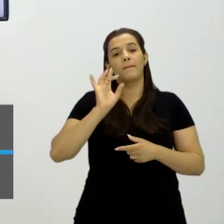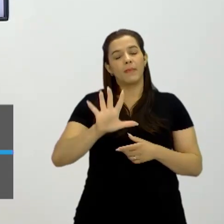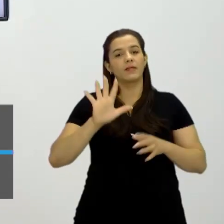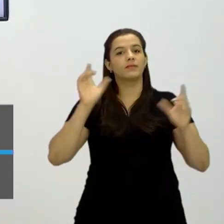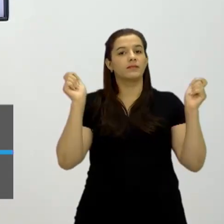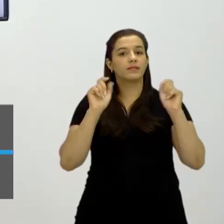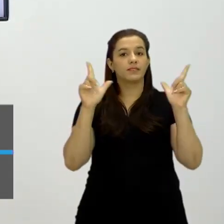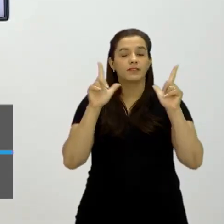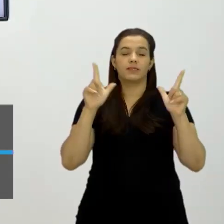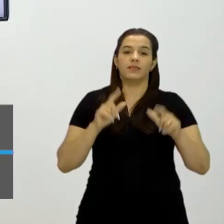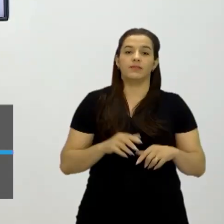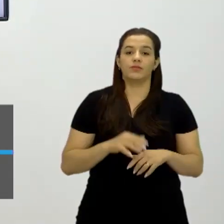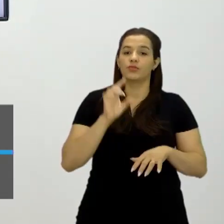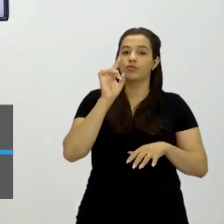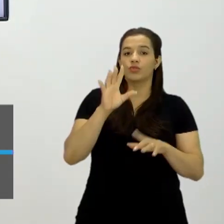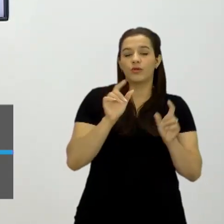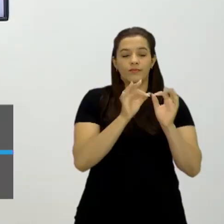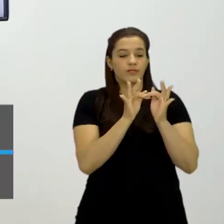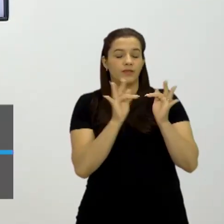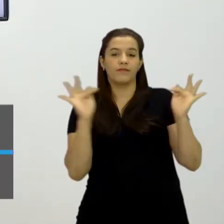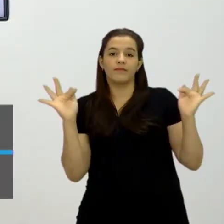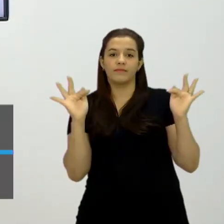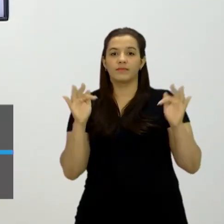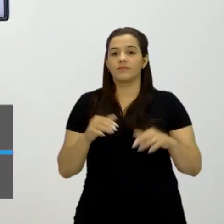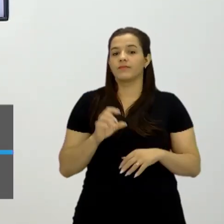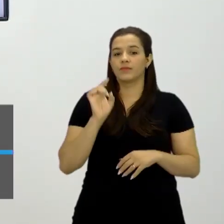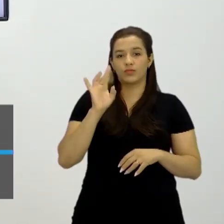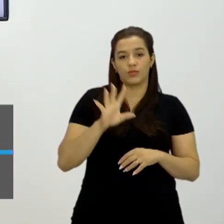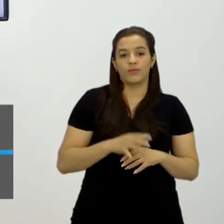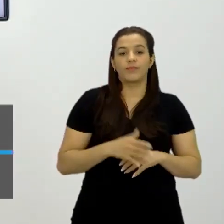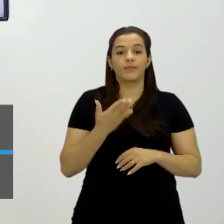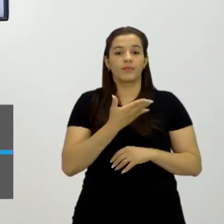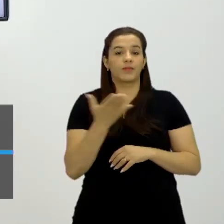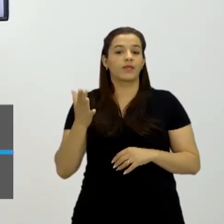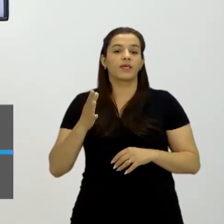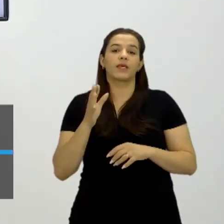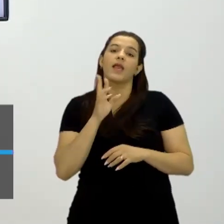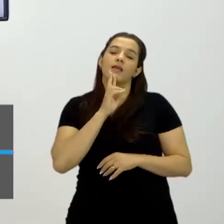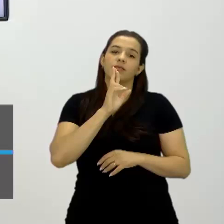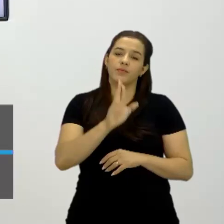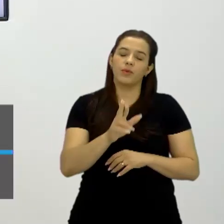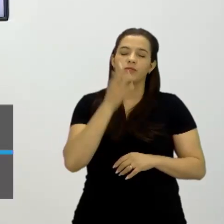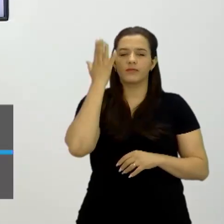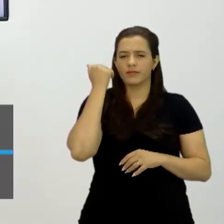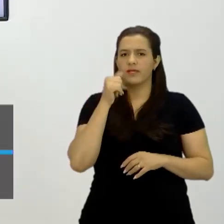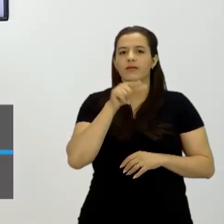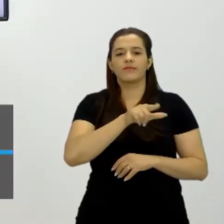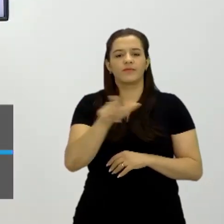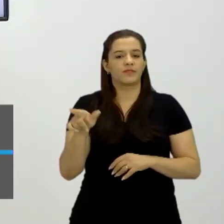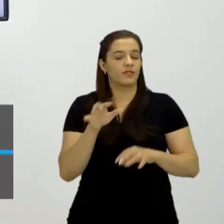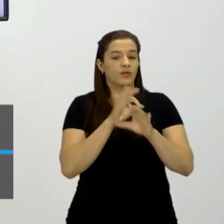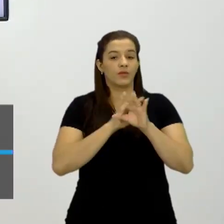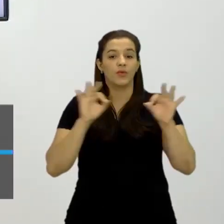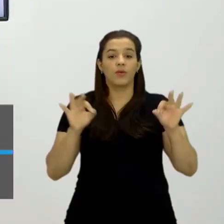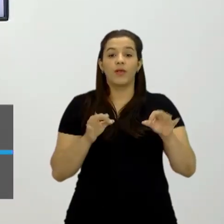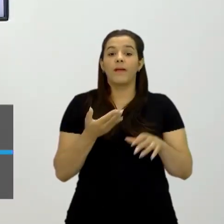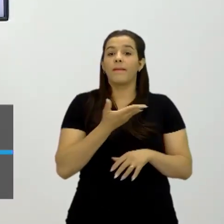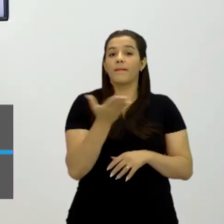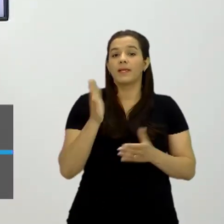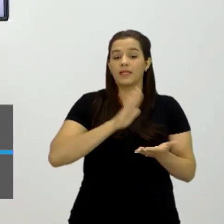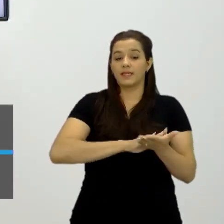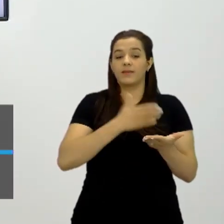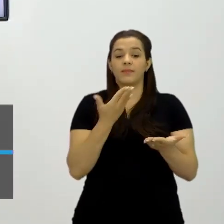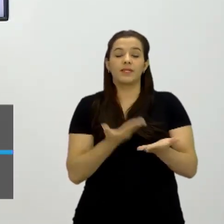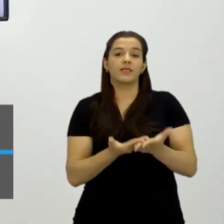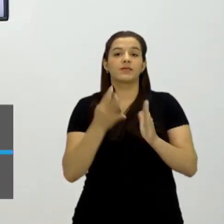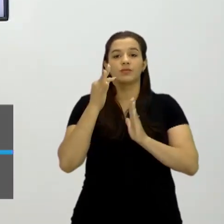a escrever, que nesse momento é a parte mais importante, viu, pessoal? Porque resolver, vocês já sabem fazer, porque vocês são brilhantes. Só que a interpretação